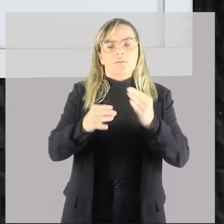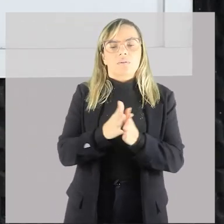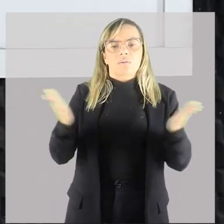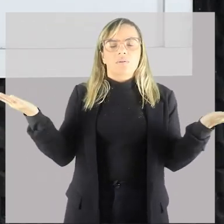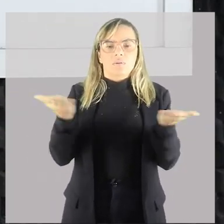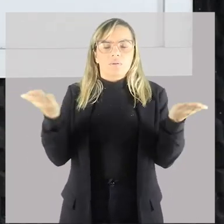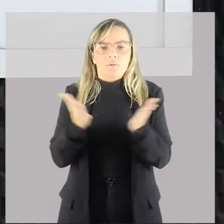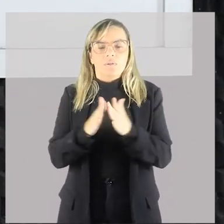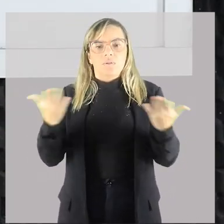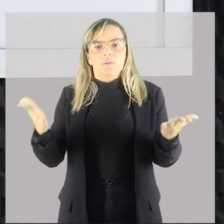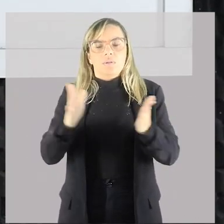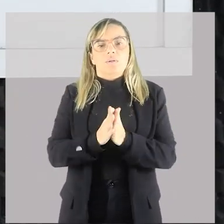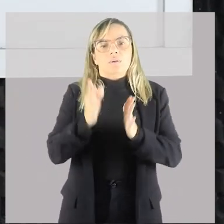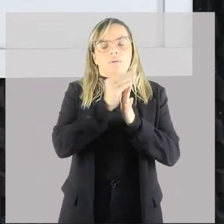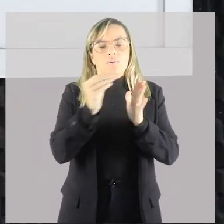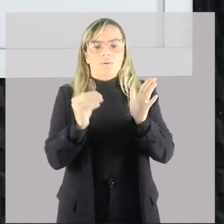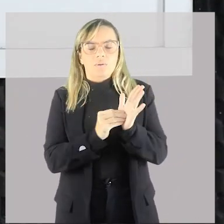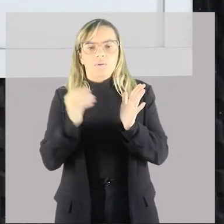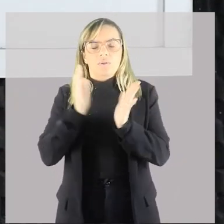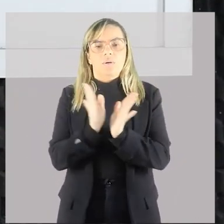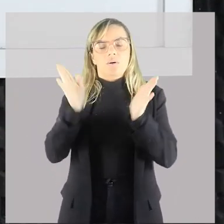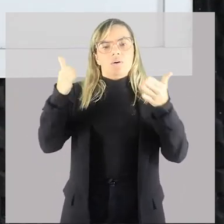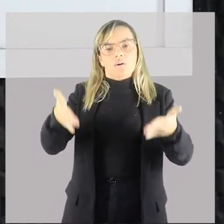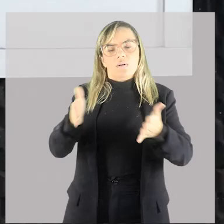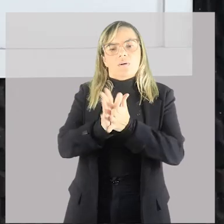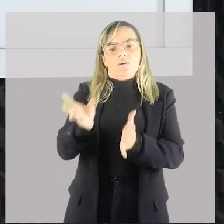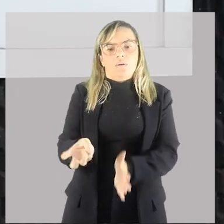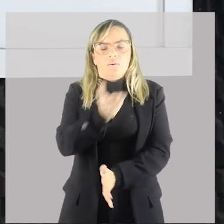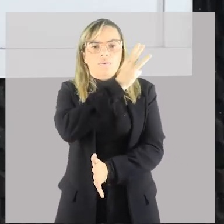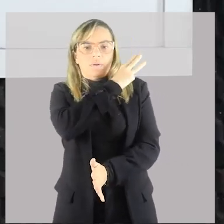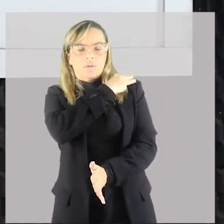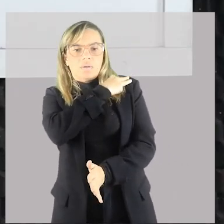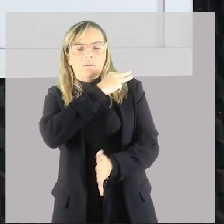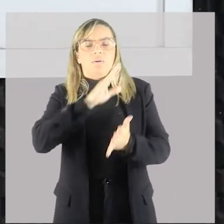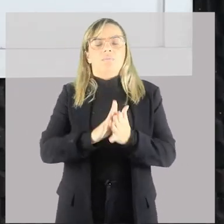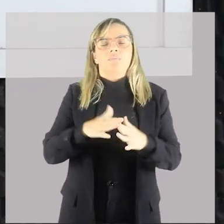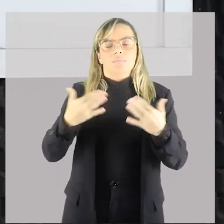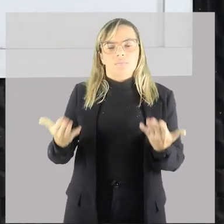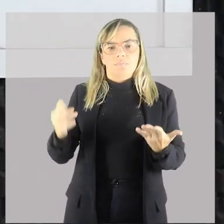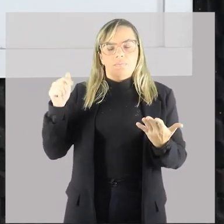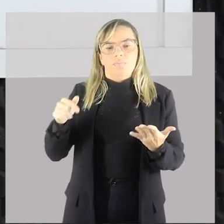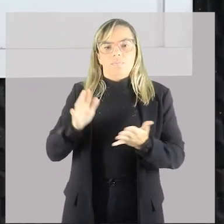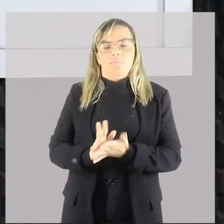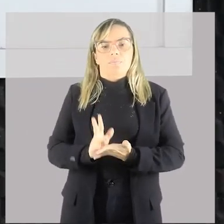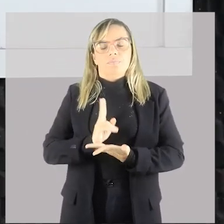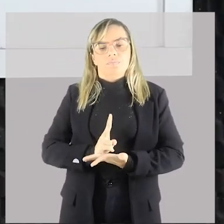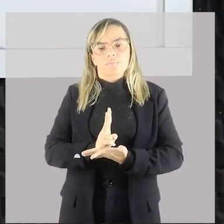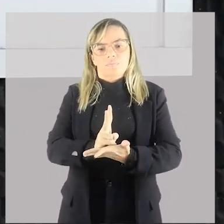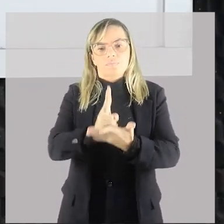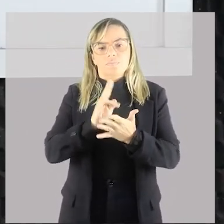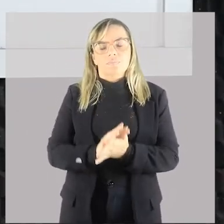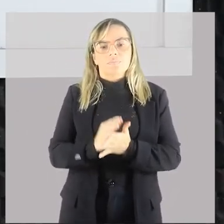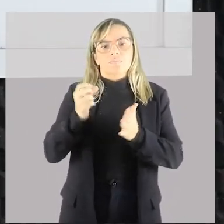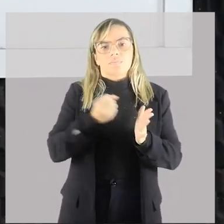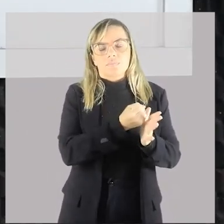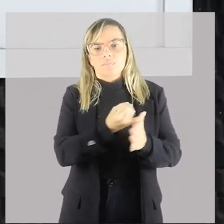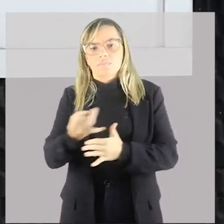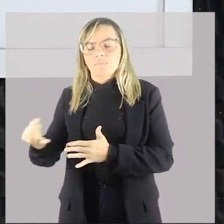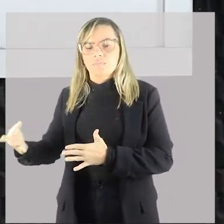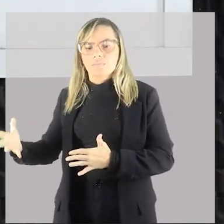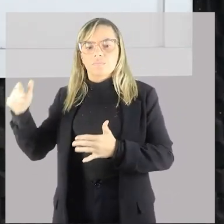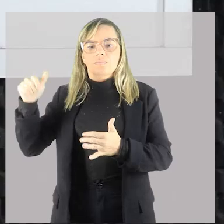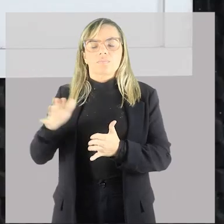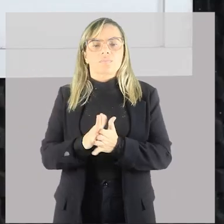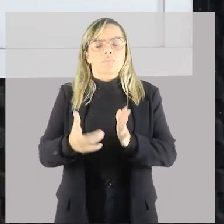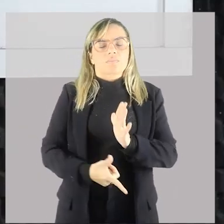a gente vai dar uma aula direcionada aos alunos da terceira série do ensino médio, né? Seguindo as aulas de contagem que nós já vimos aí no